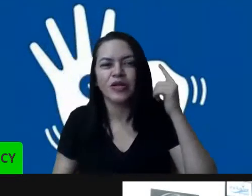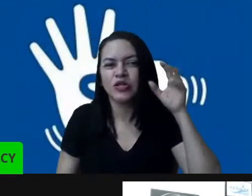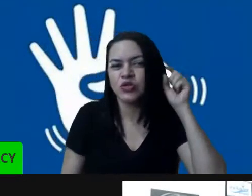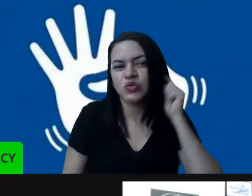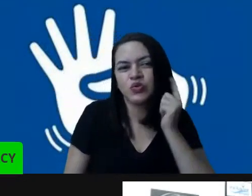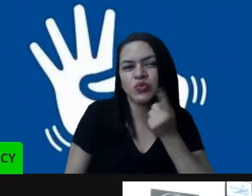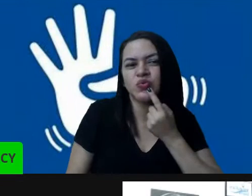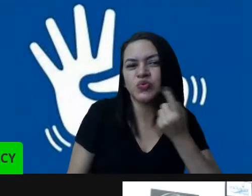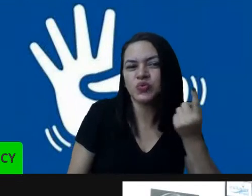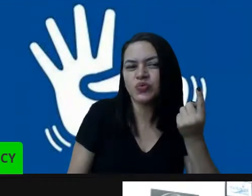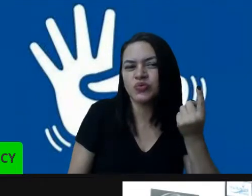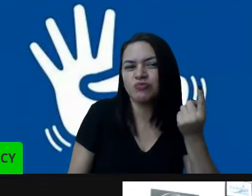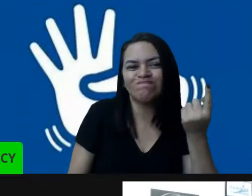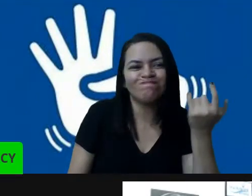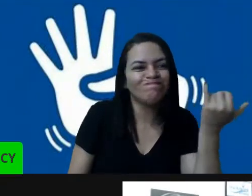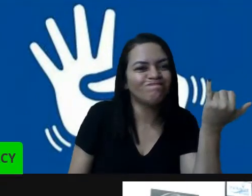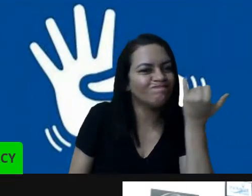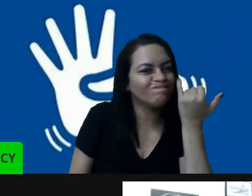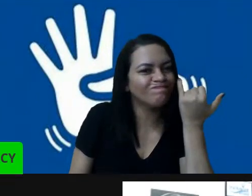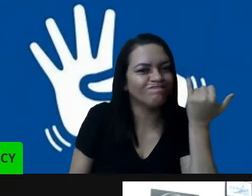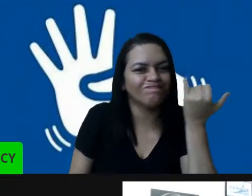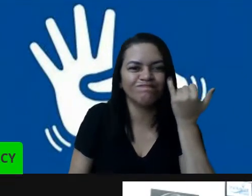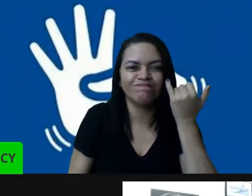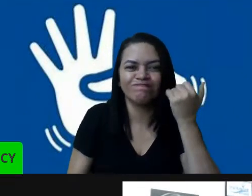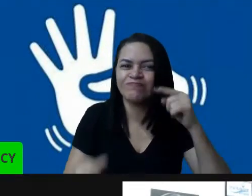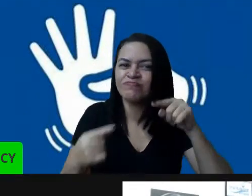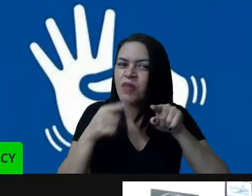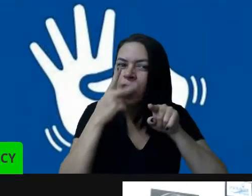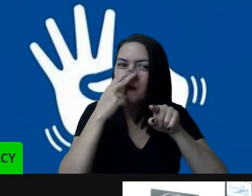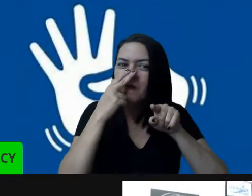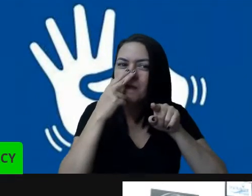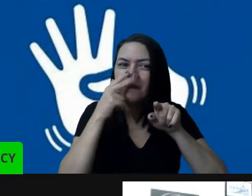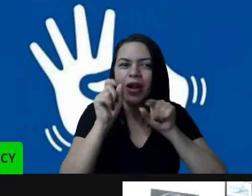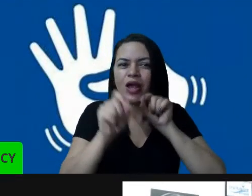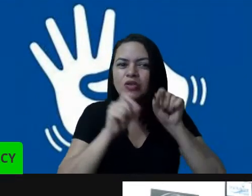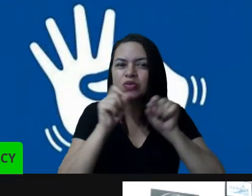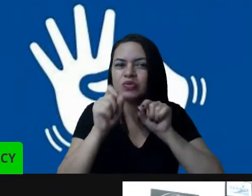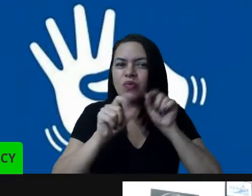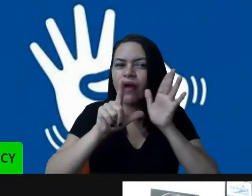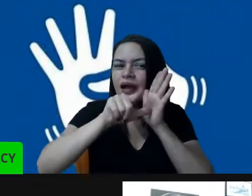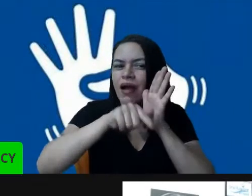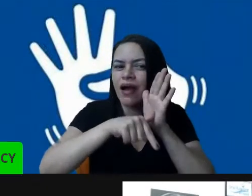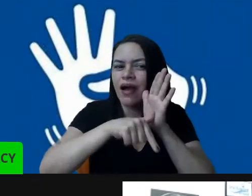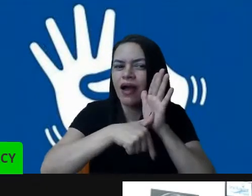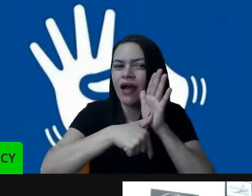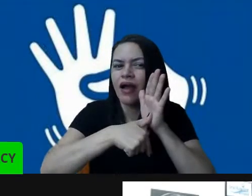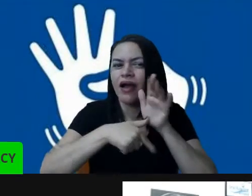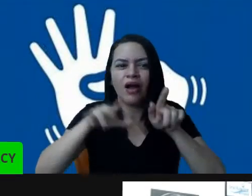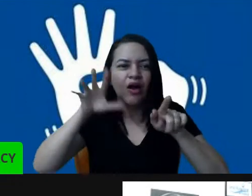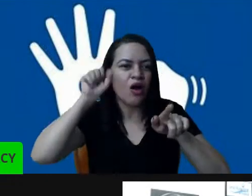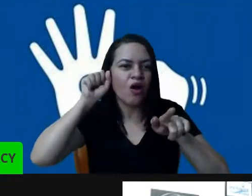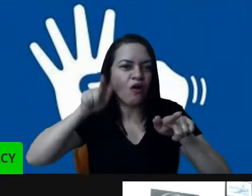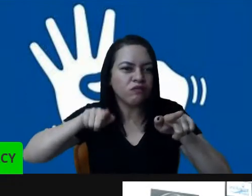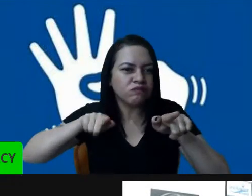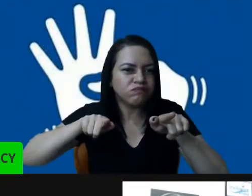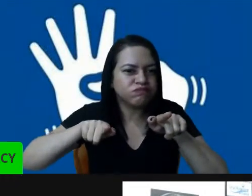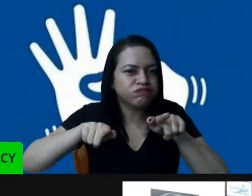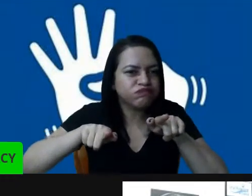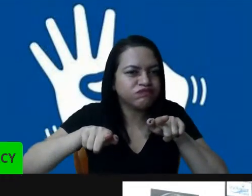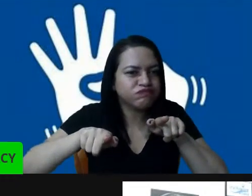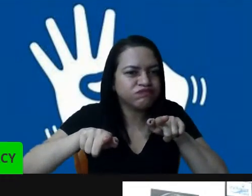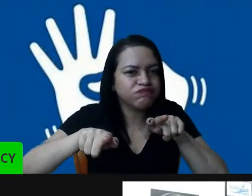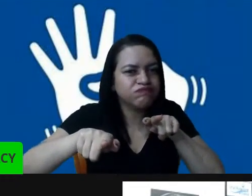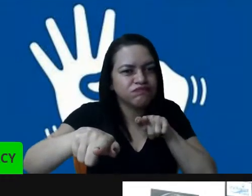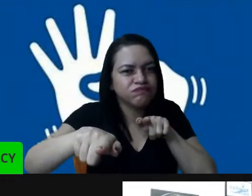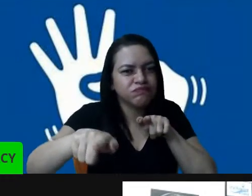comunicação. Então, eu fiquei com essa ansiedade de tentar discutir esse assunto, né? Então, assim, eu vou abrir